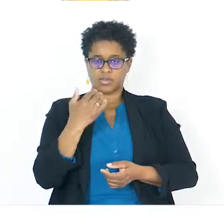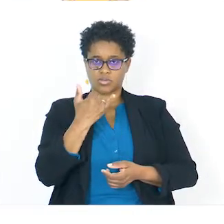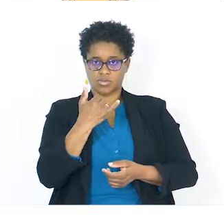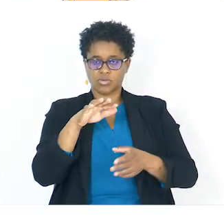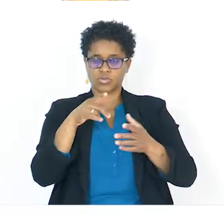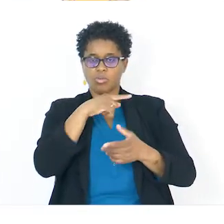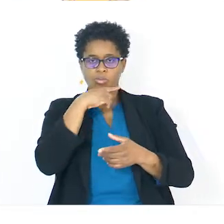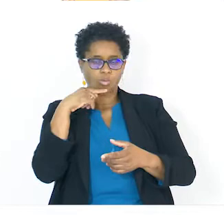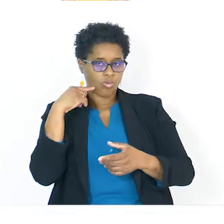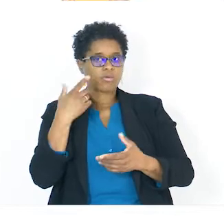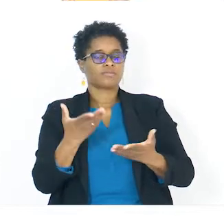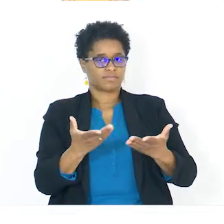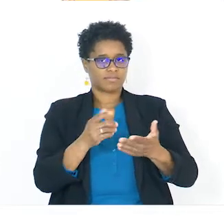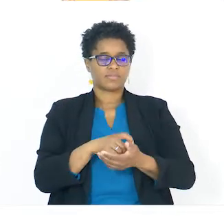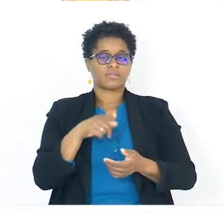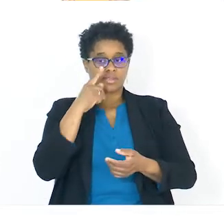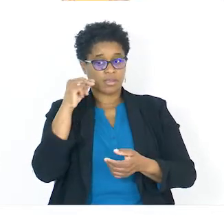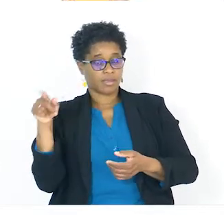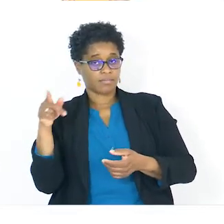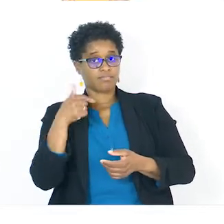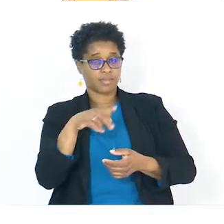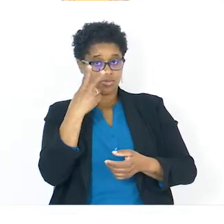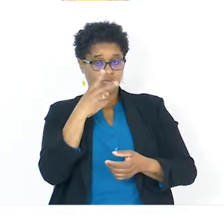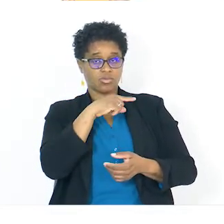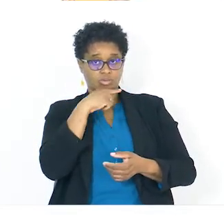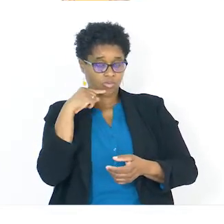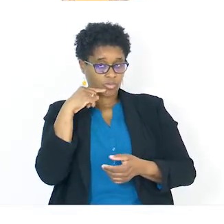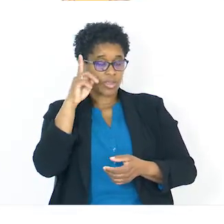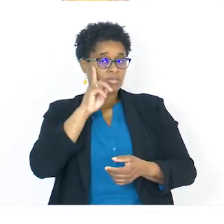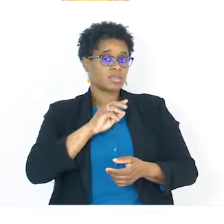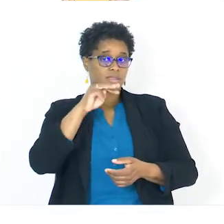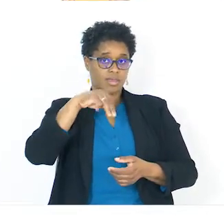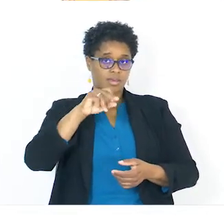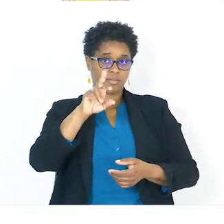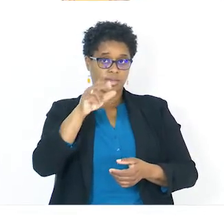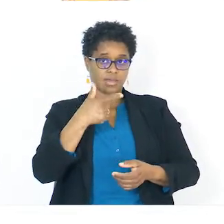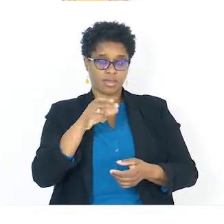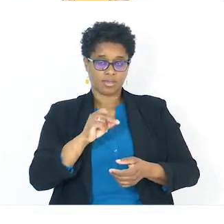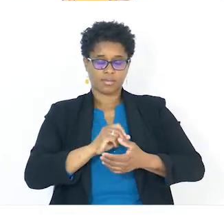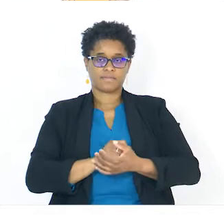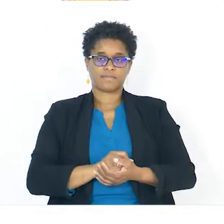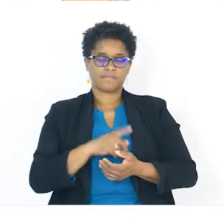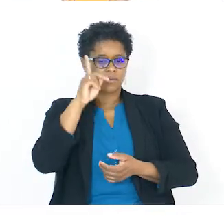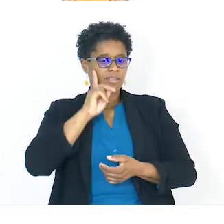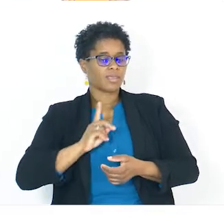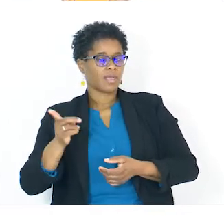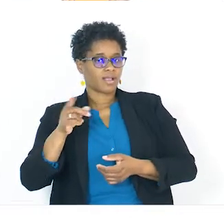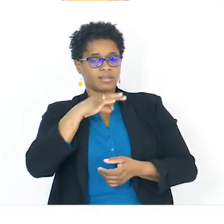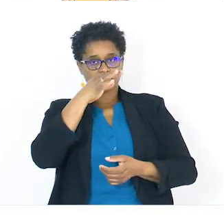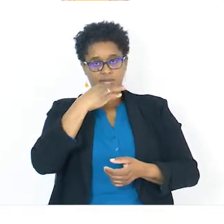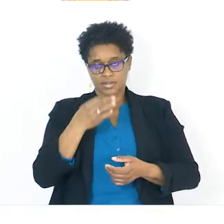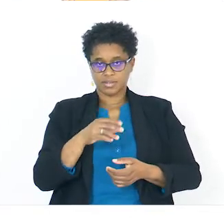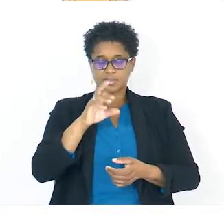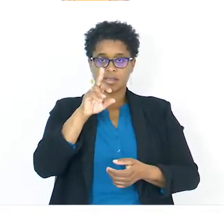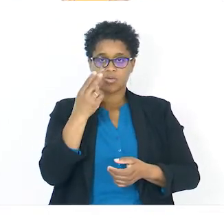tenho 2 bolos, certo? Ele tem 2 bolos. E a menina Marta, ela disse ao